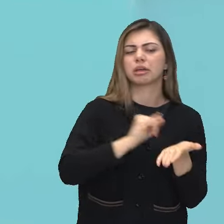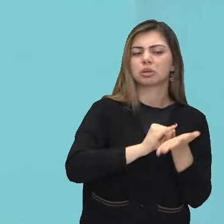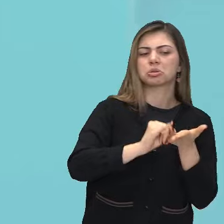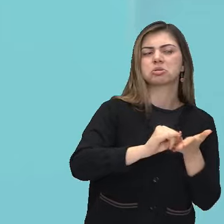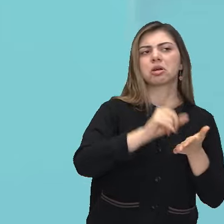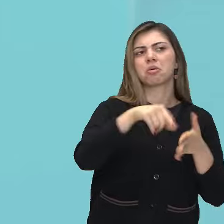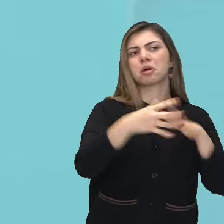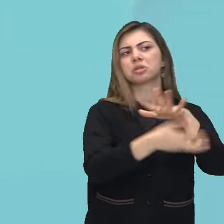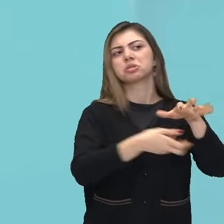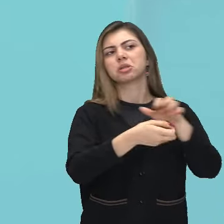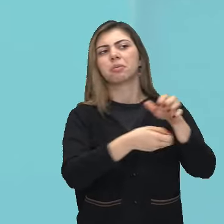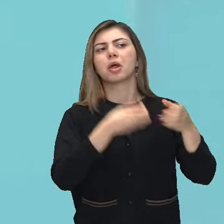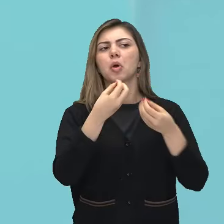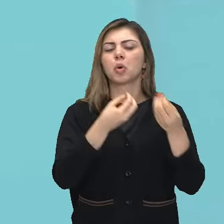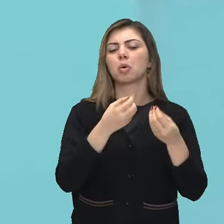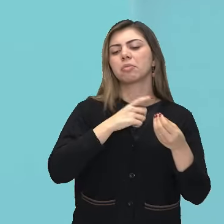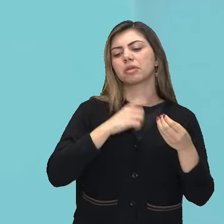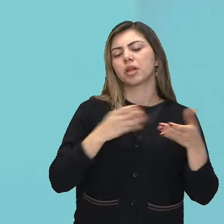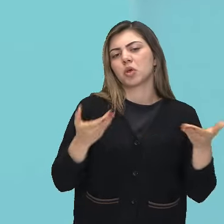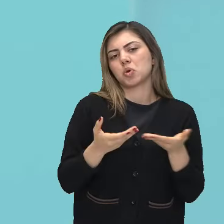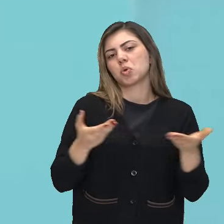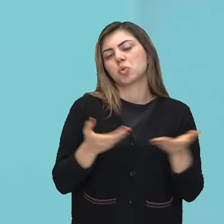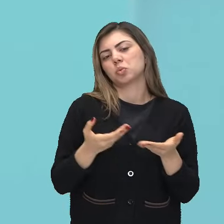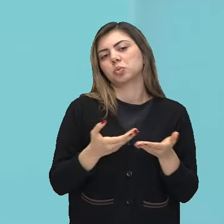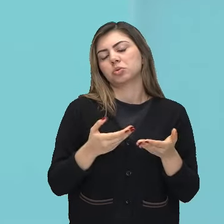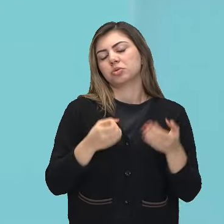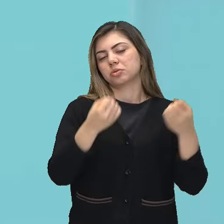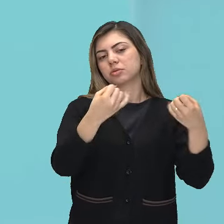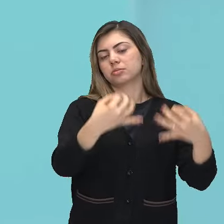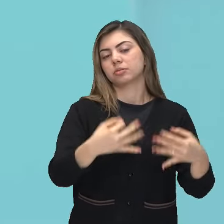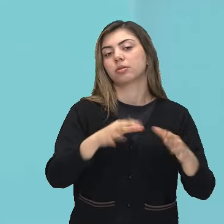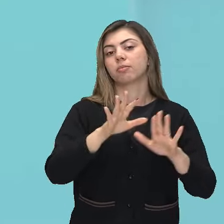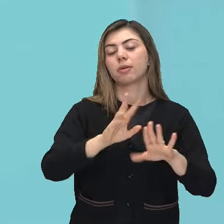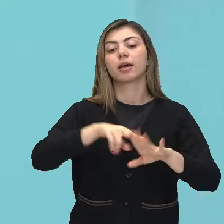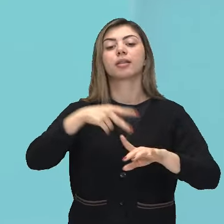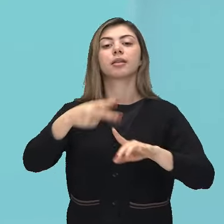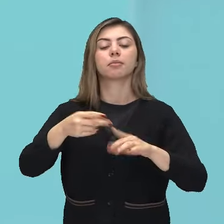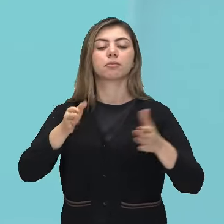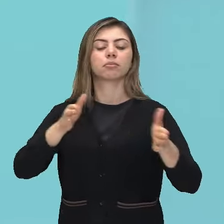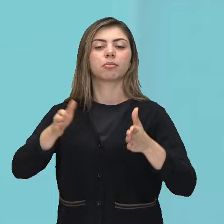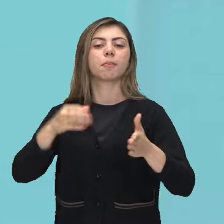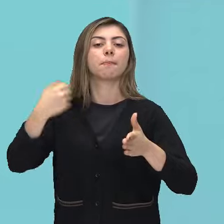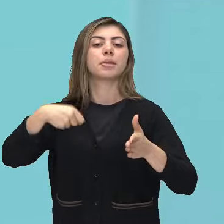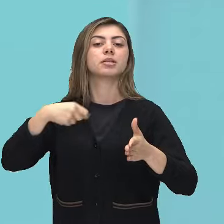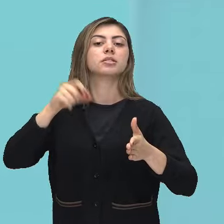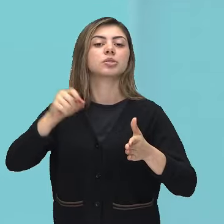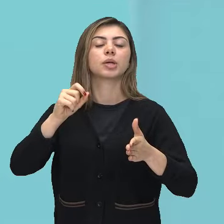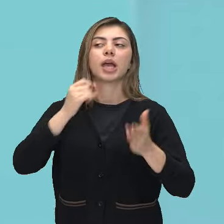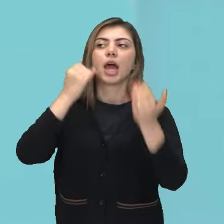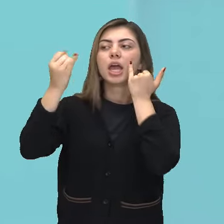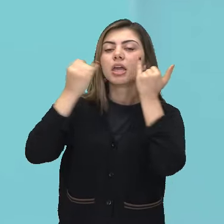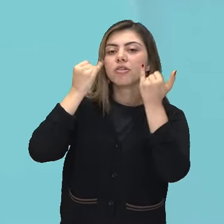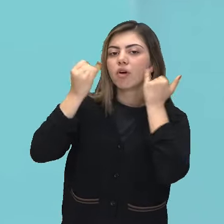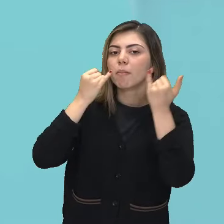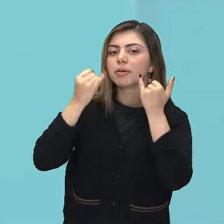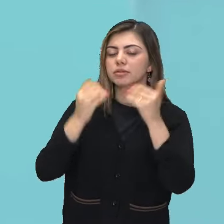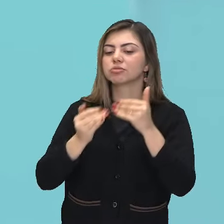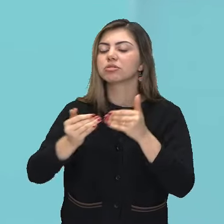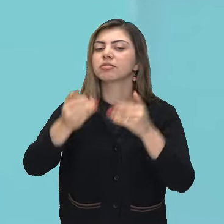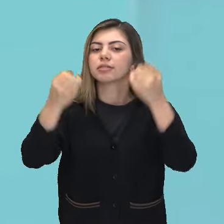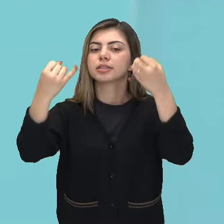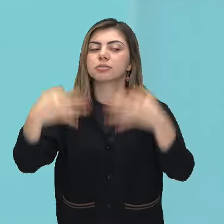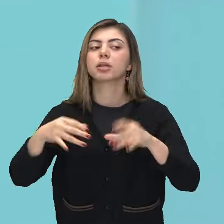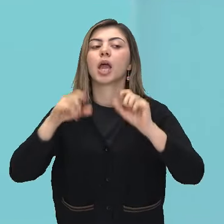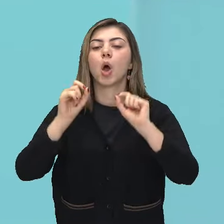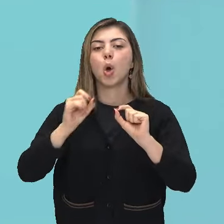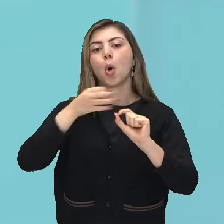da sustentabilidade no mundo moderno depois ele precisa trazer algum aspecto que ele vai desenvolver